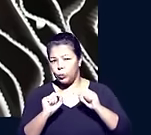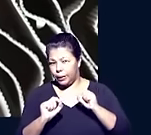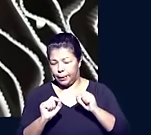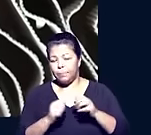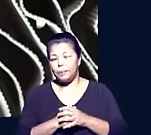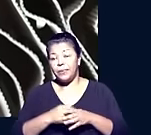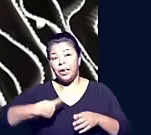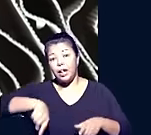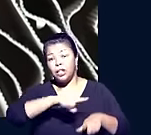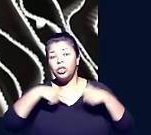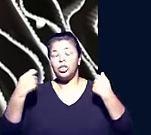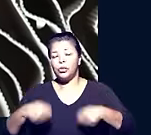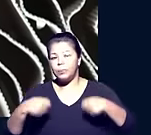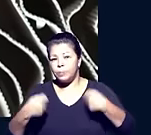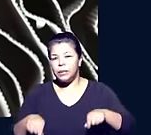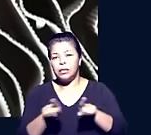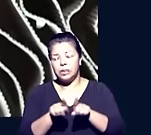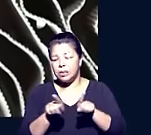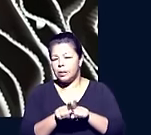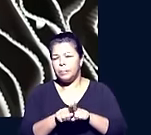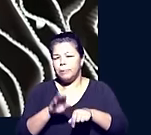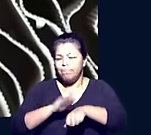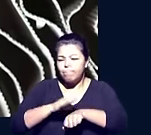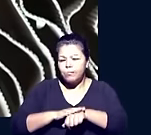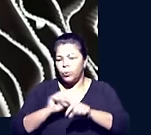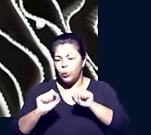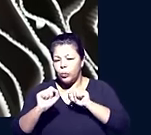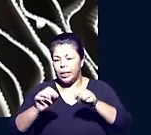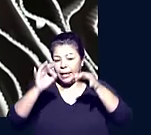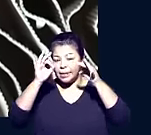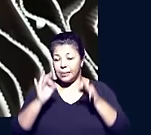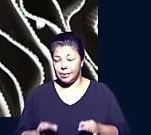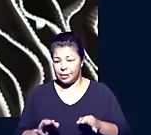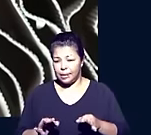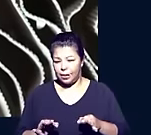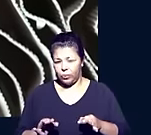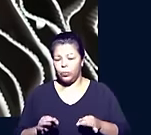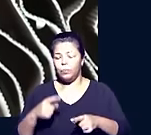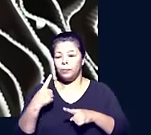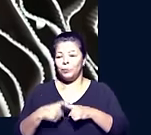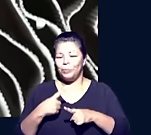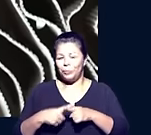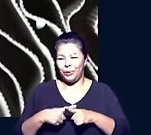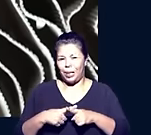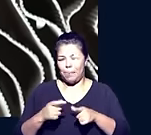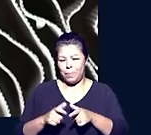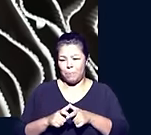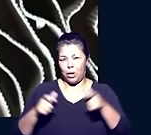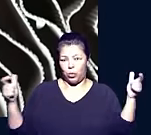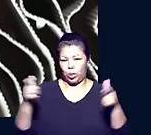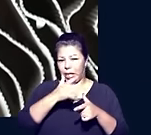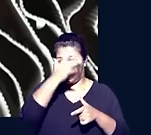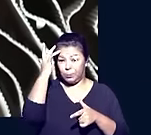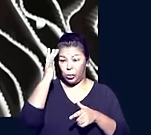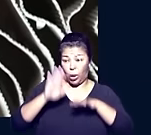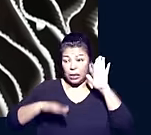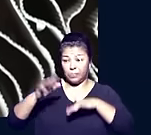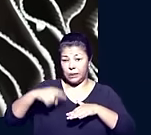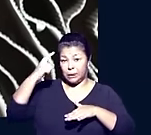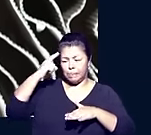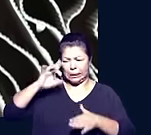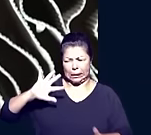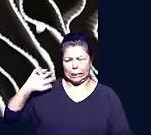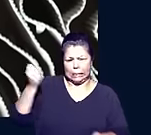que fazer o que é correto ela não mexe para os mais radicais achavam inclusive ela muito Branda ela não